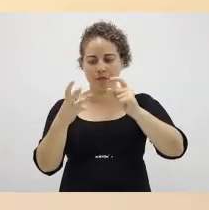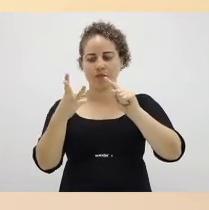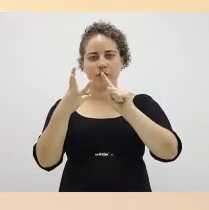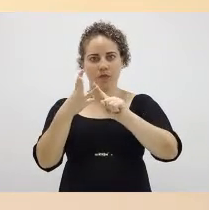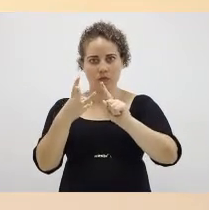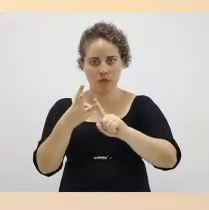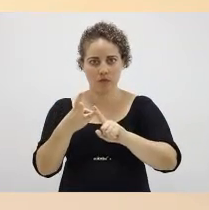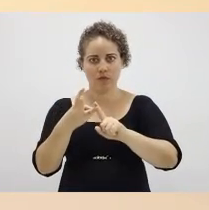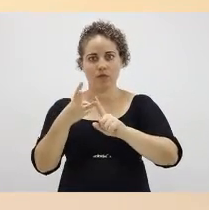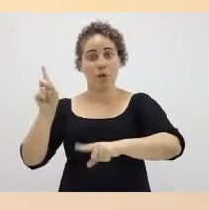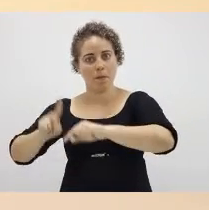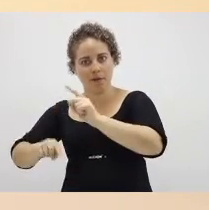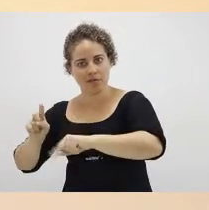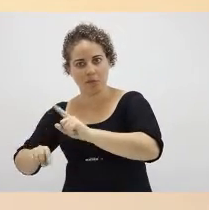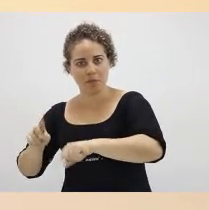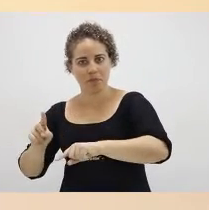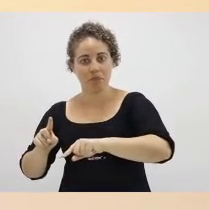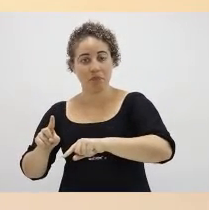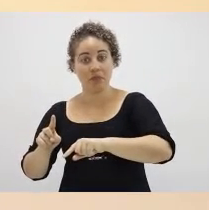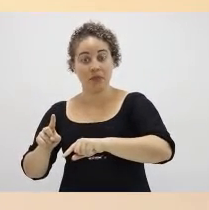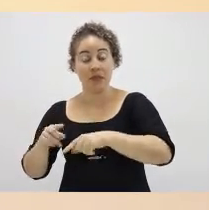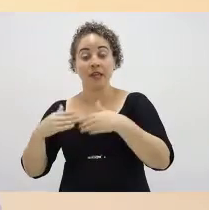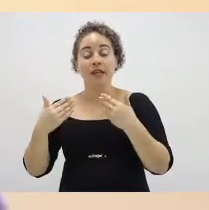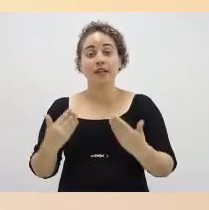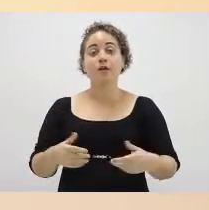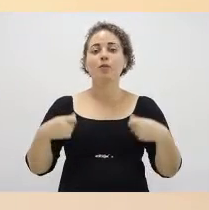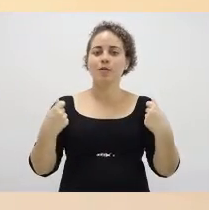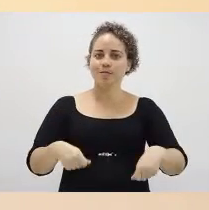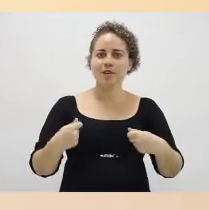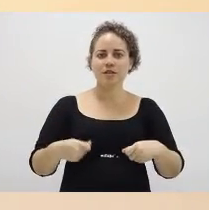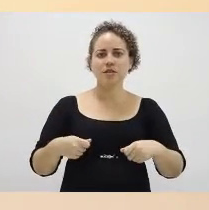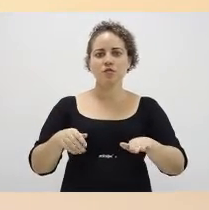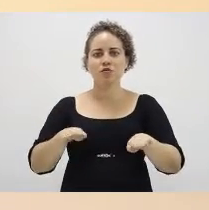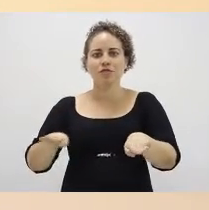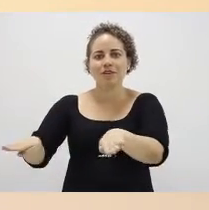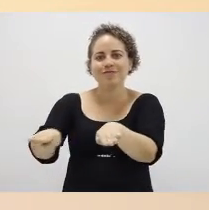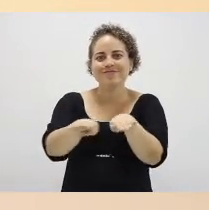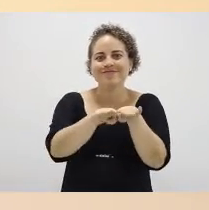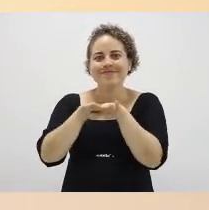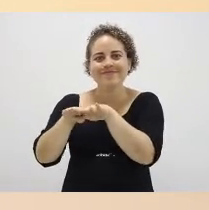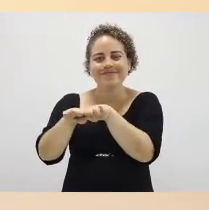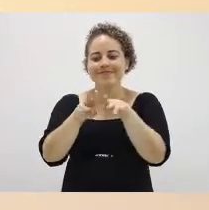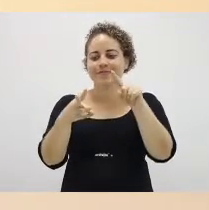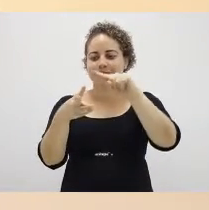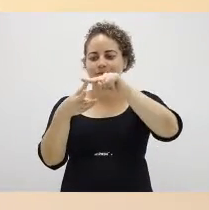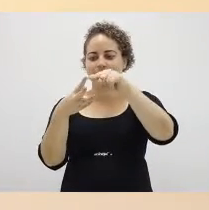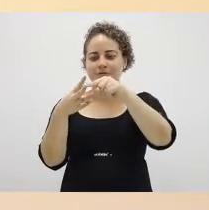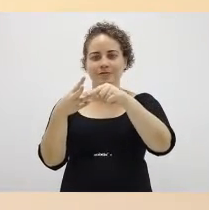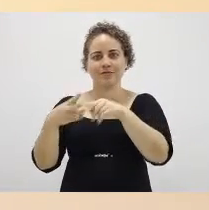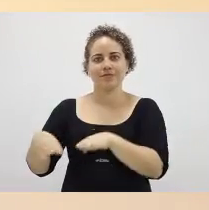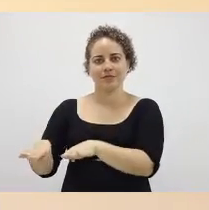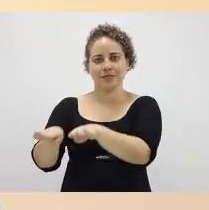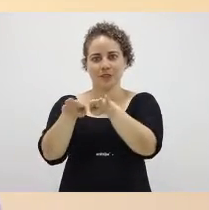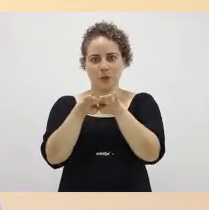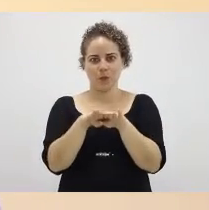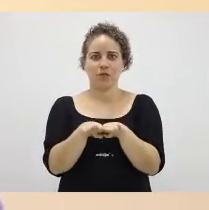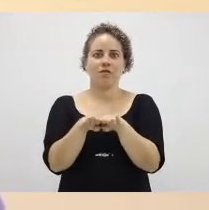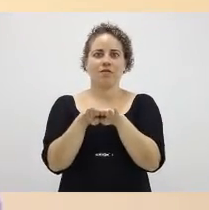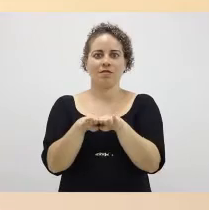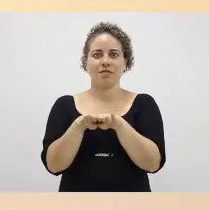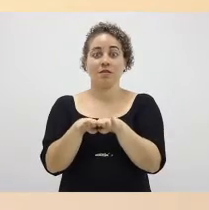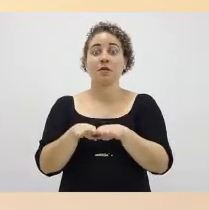eu tenho matéria-prima. Eu preciso ter um equilíbrio entre esses três fatores para que a gente